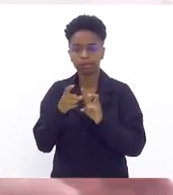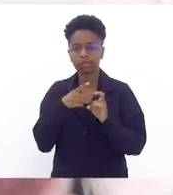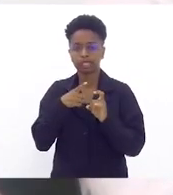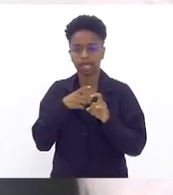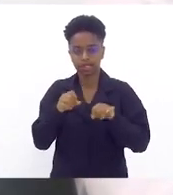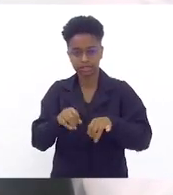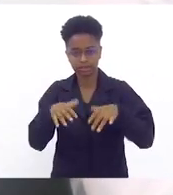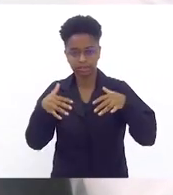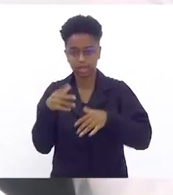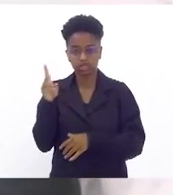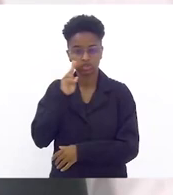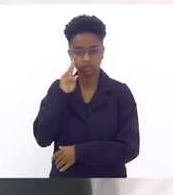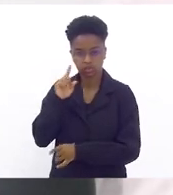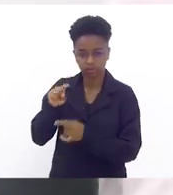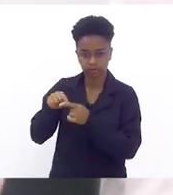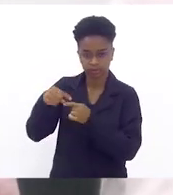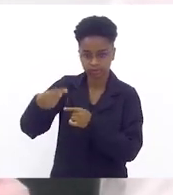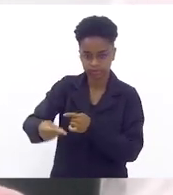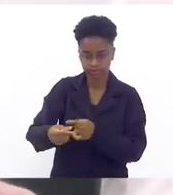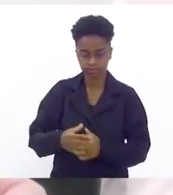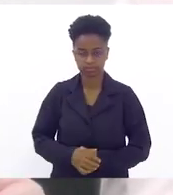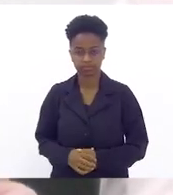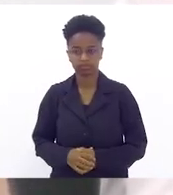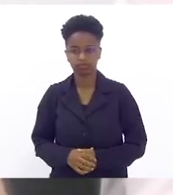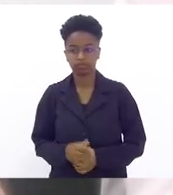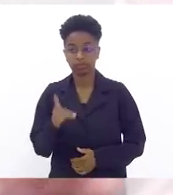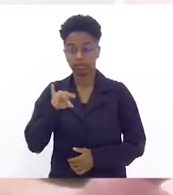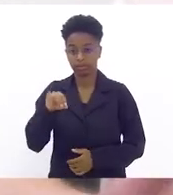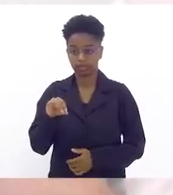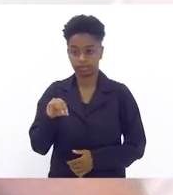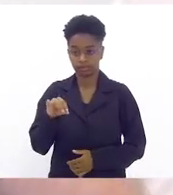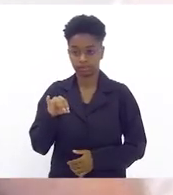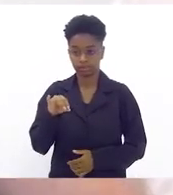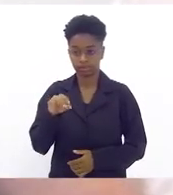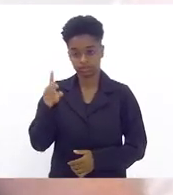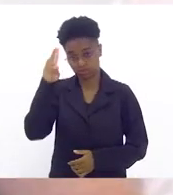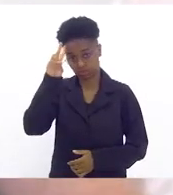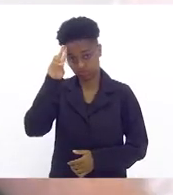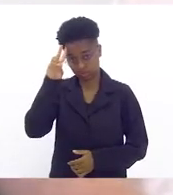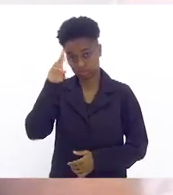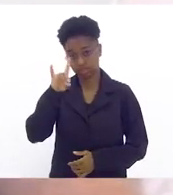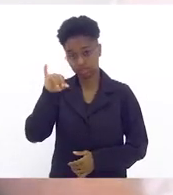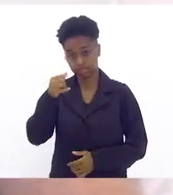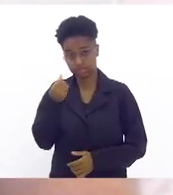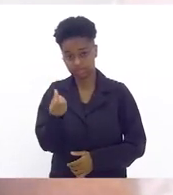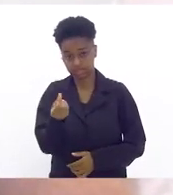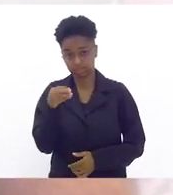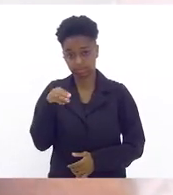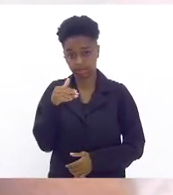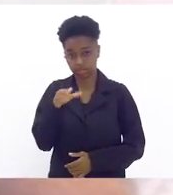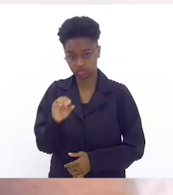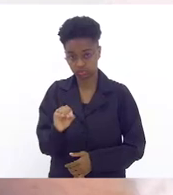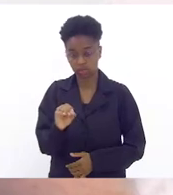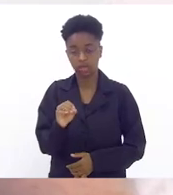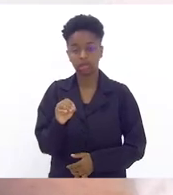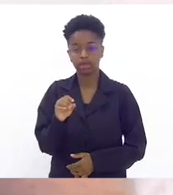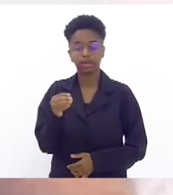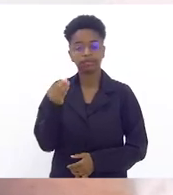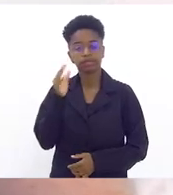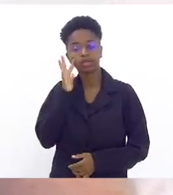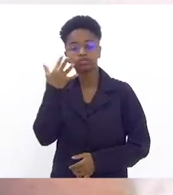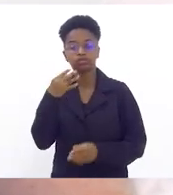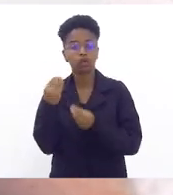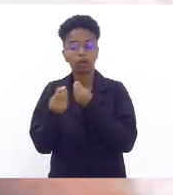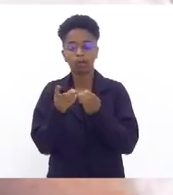para segunda-feira seguinte dia 6 segunda-feira seguinte dia 6 de Março para decidir como iríamos para seguir